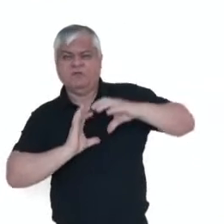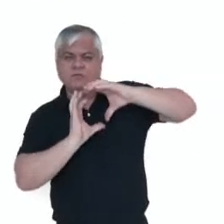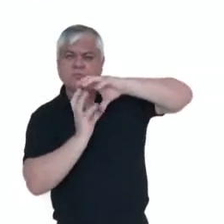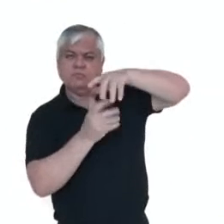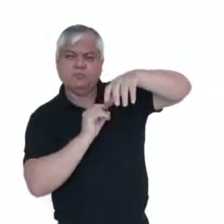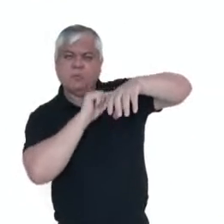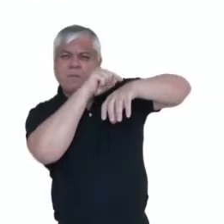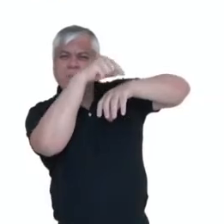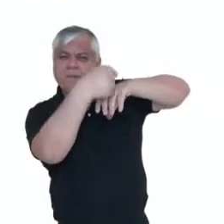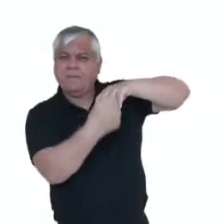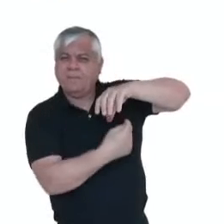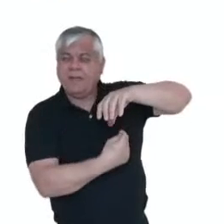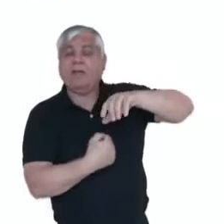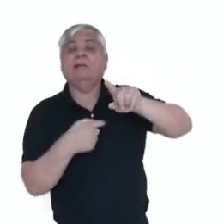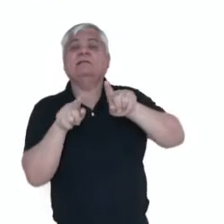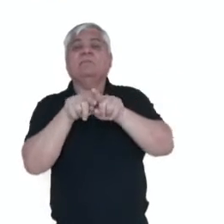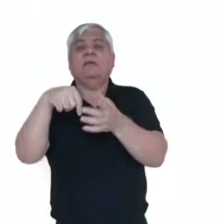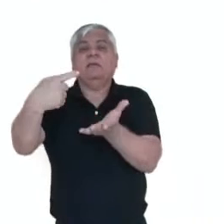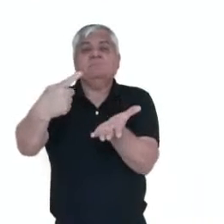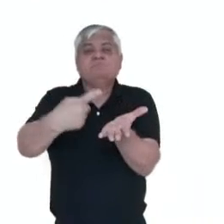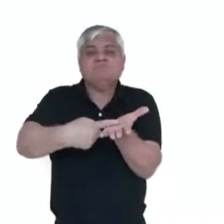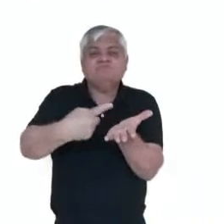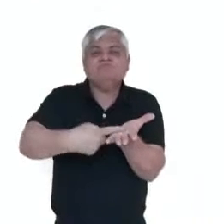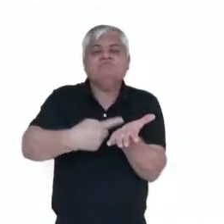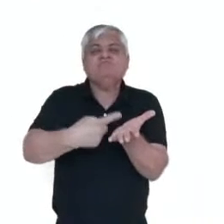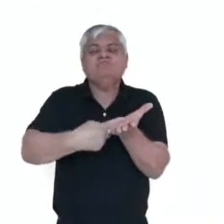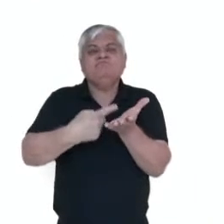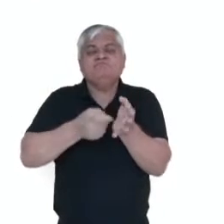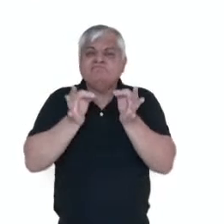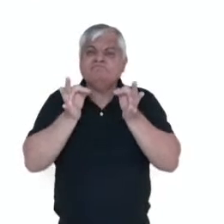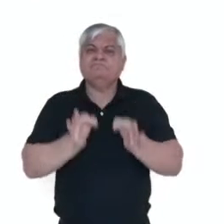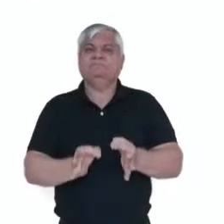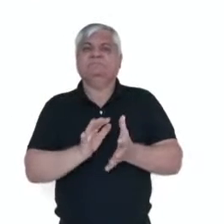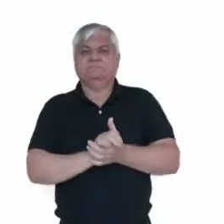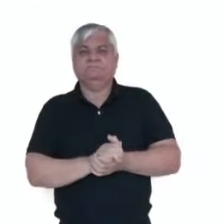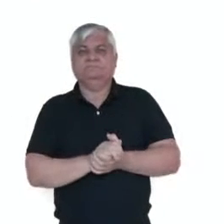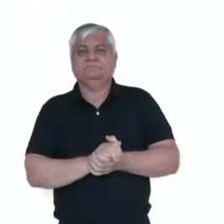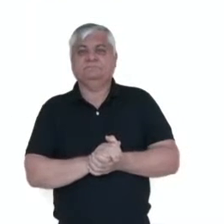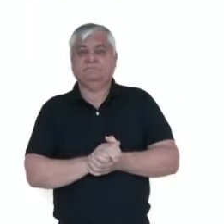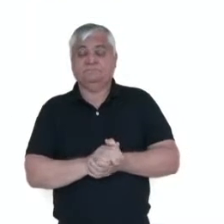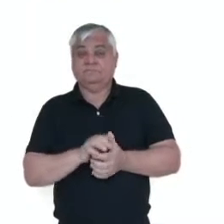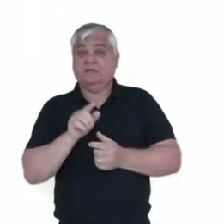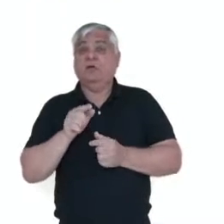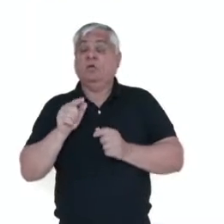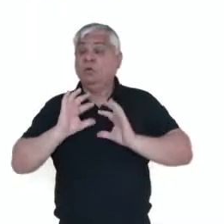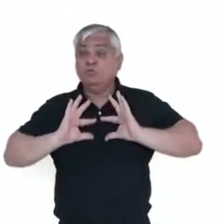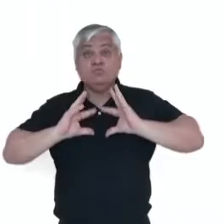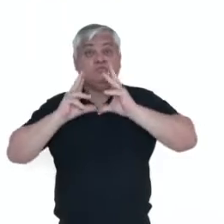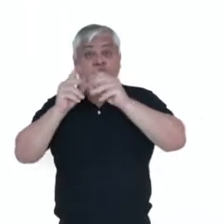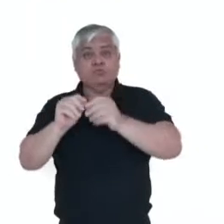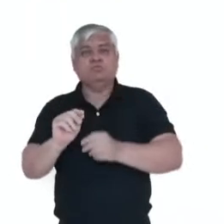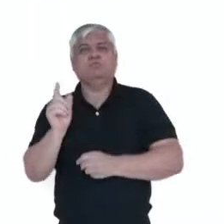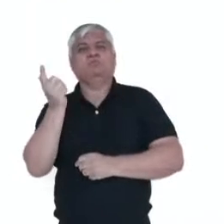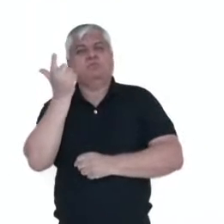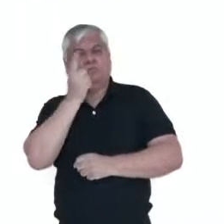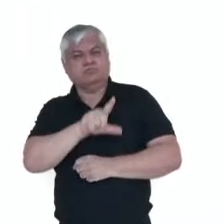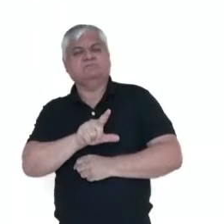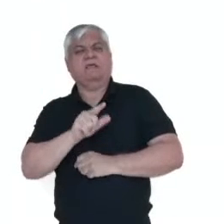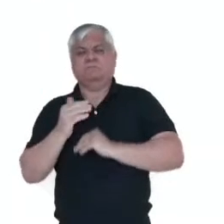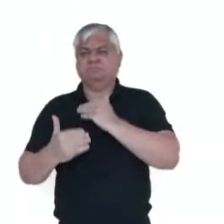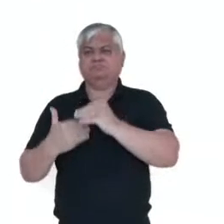acordo global para uma globalização justa, com que o progresso chegue até todos e